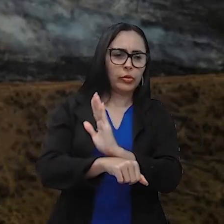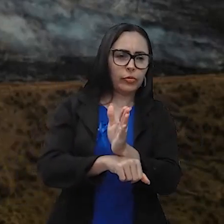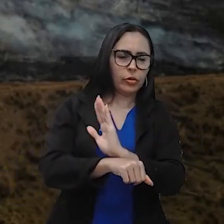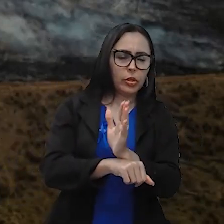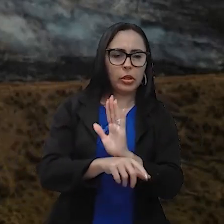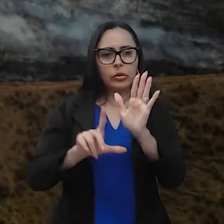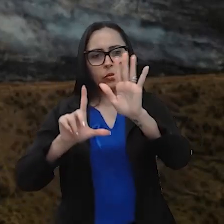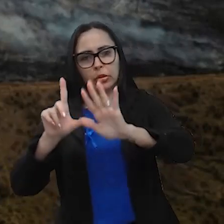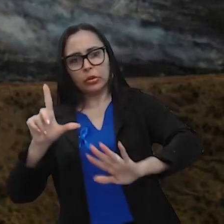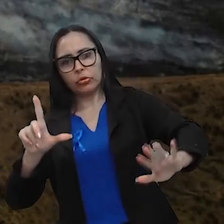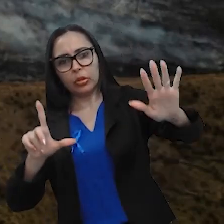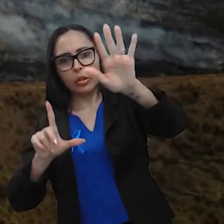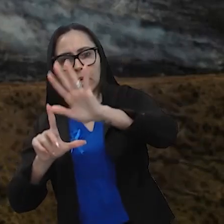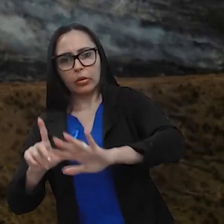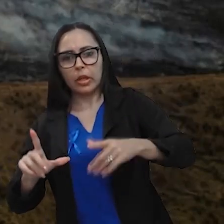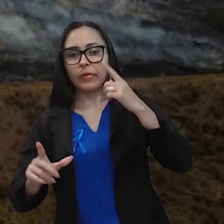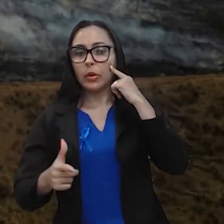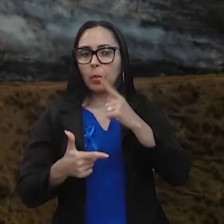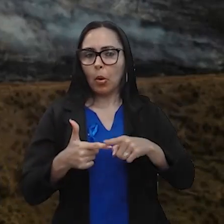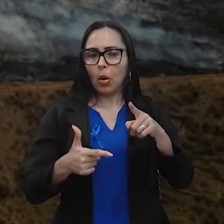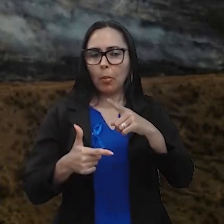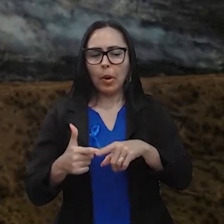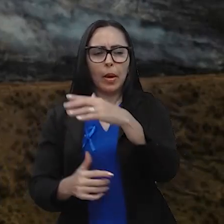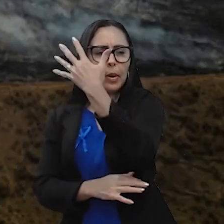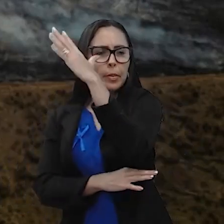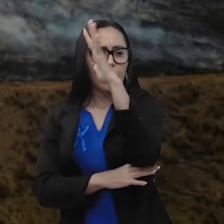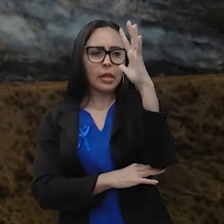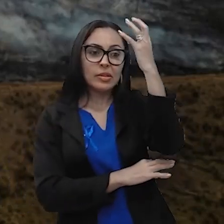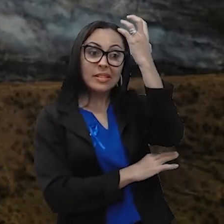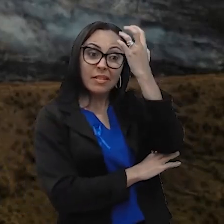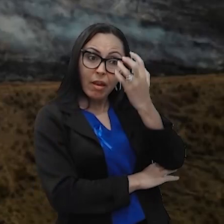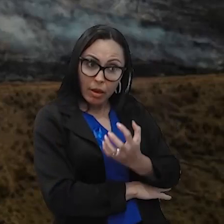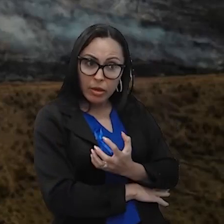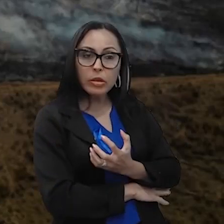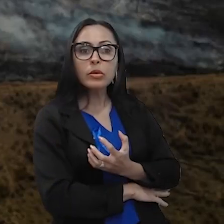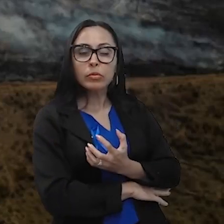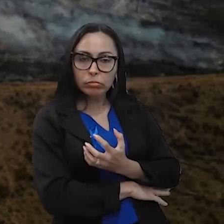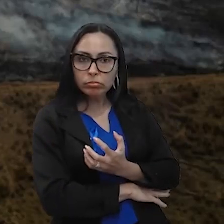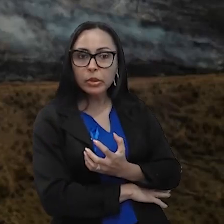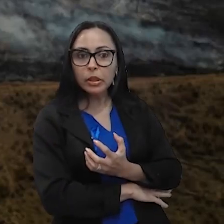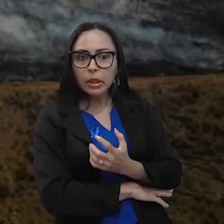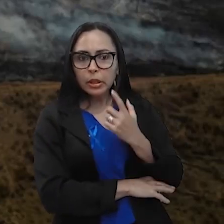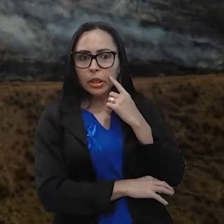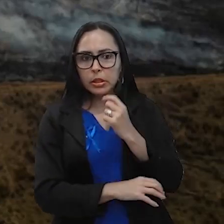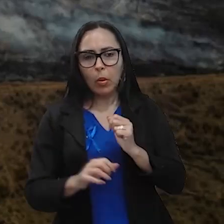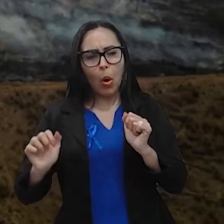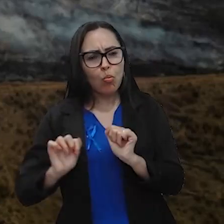um problema ambiental sério, que são as queimadas. E